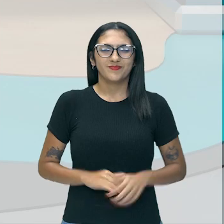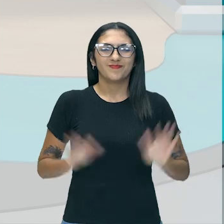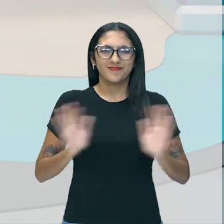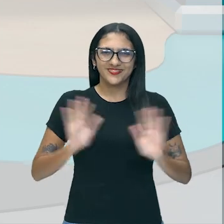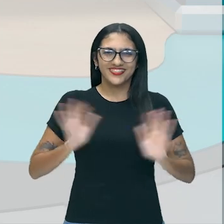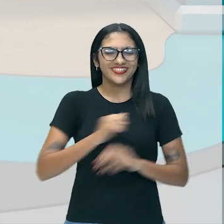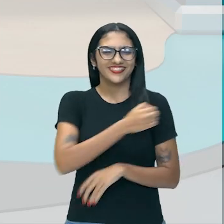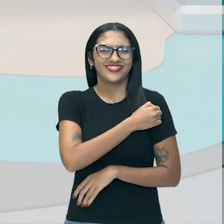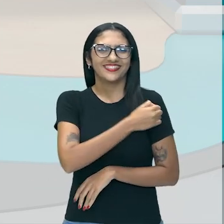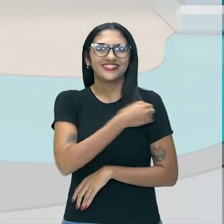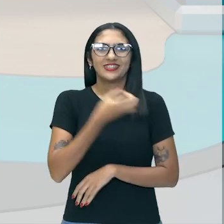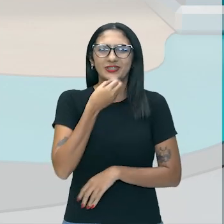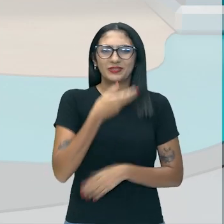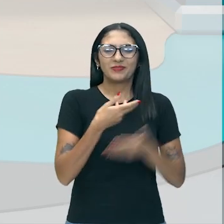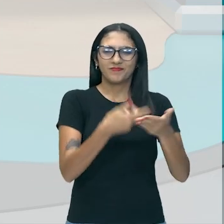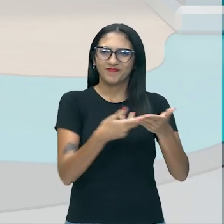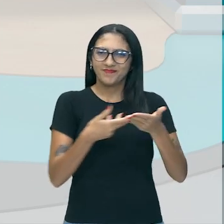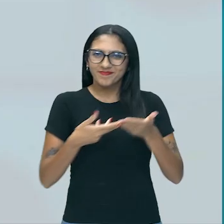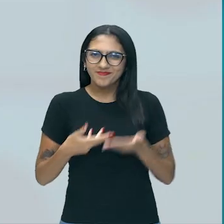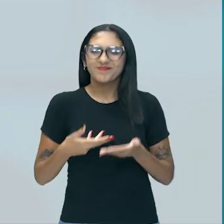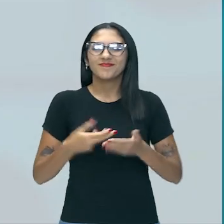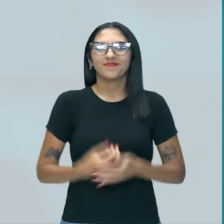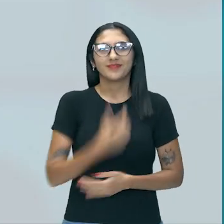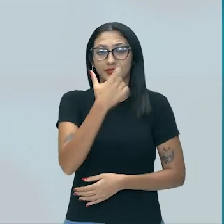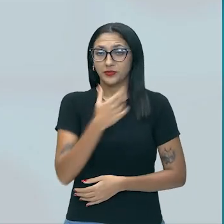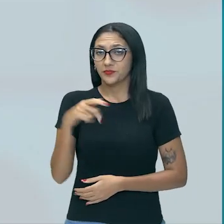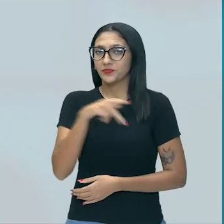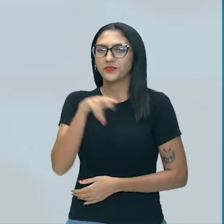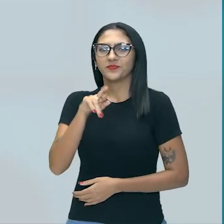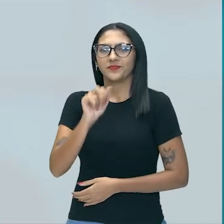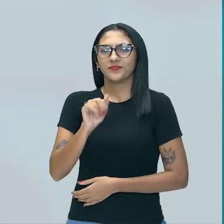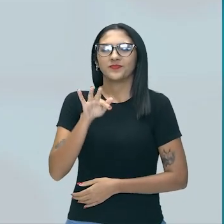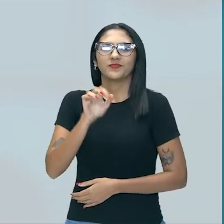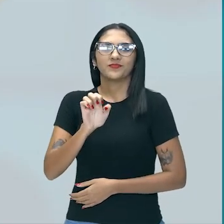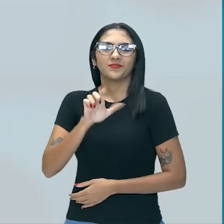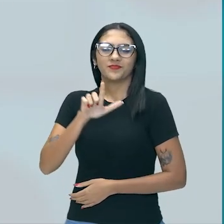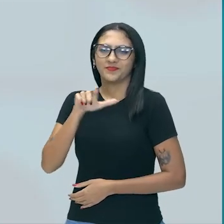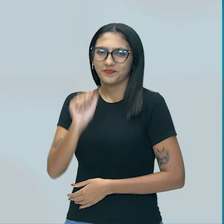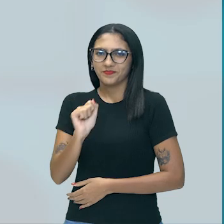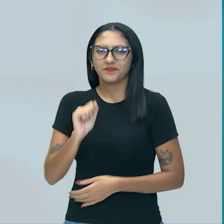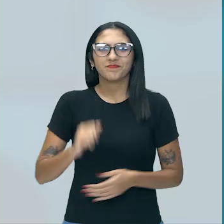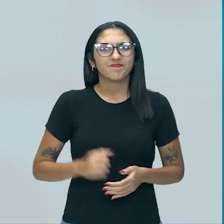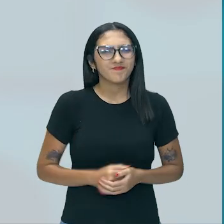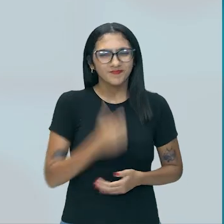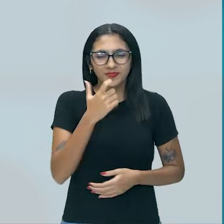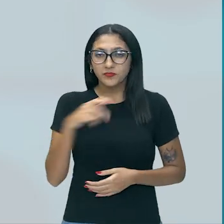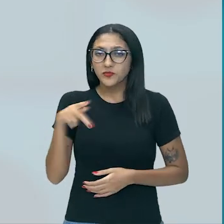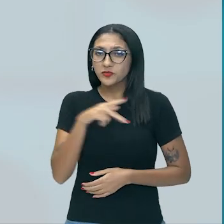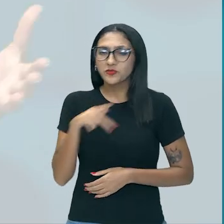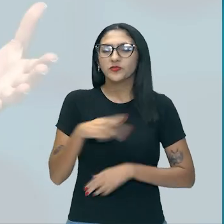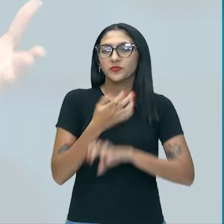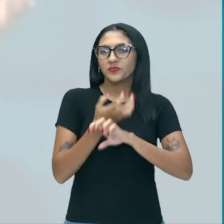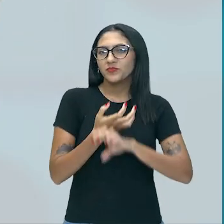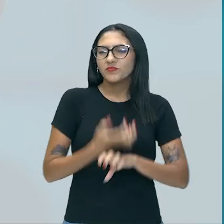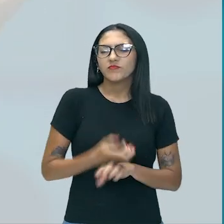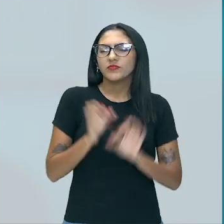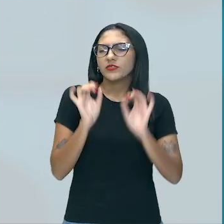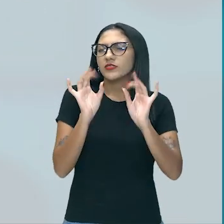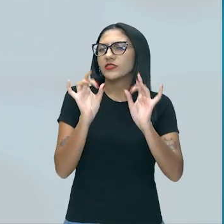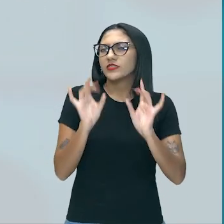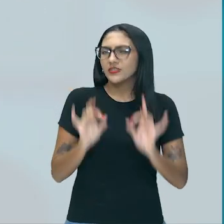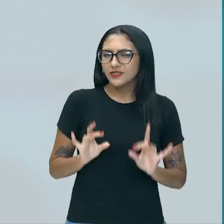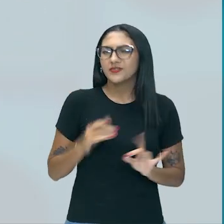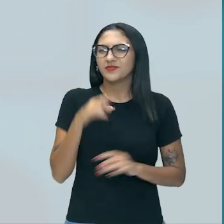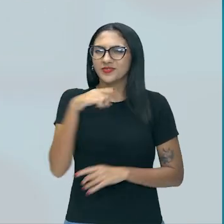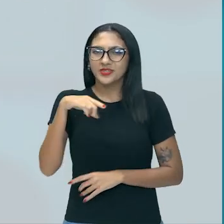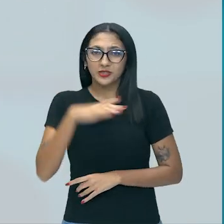Olá, alunos, sejam muito bem-vindos. Eu sou a professora Rafaela Pinheiro, a sua professora do componente mais amado de todos, o